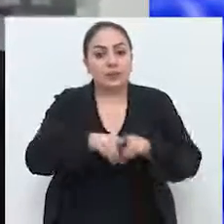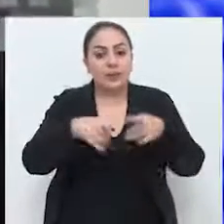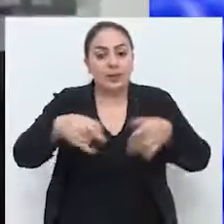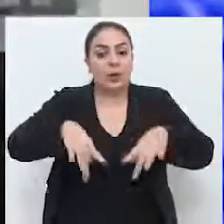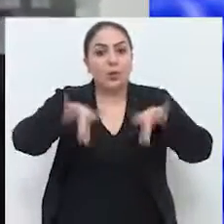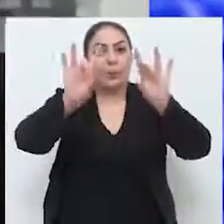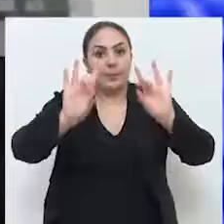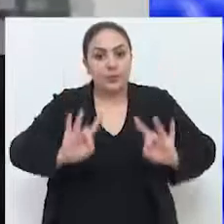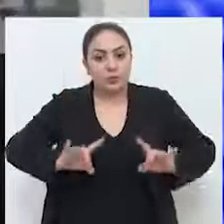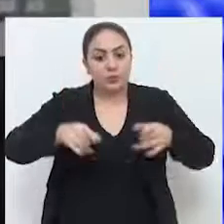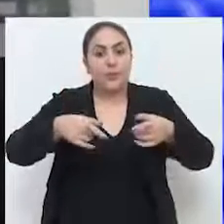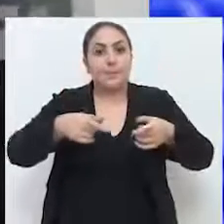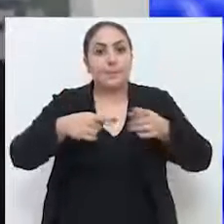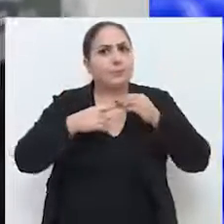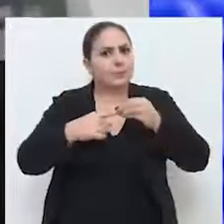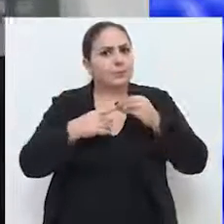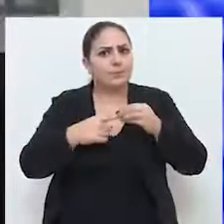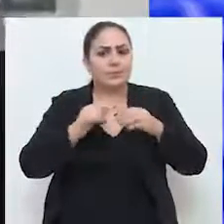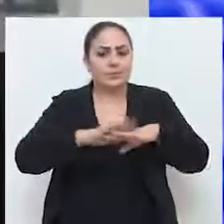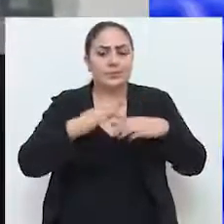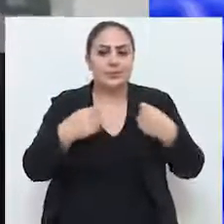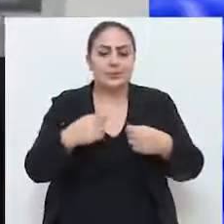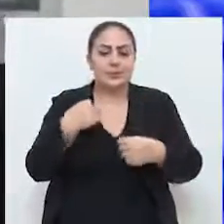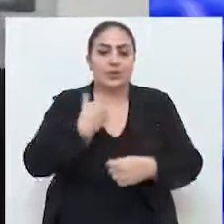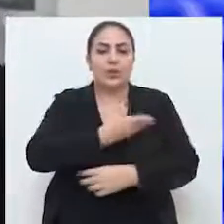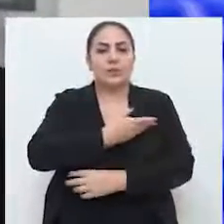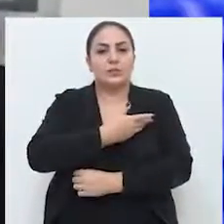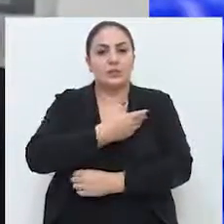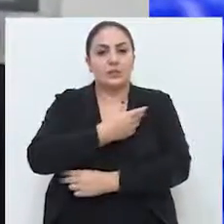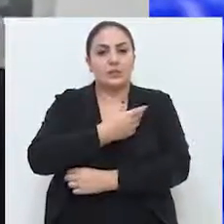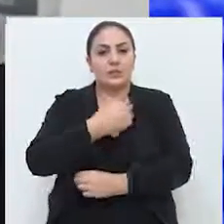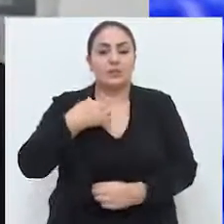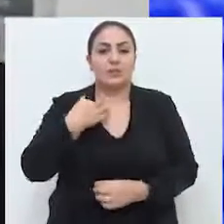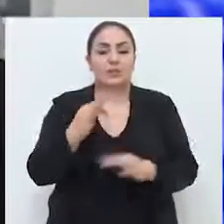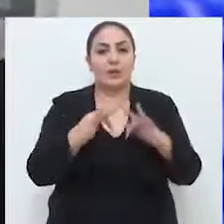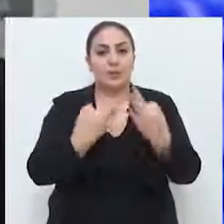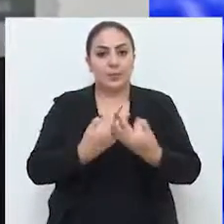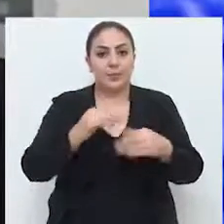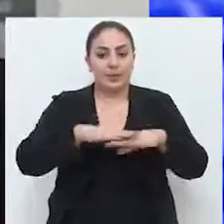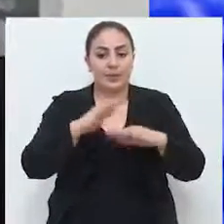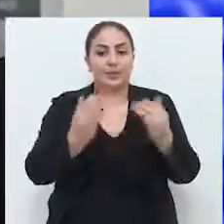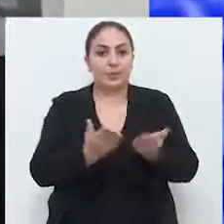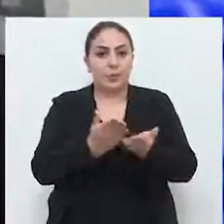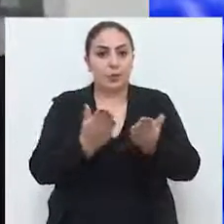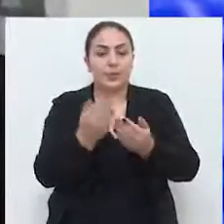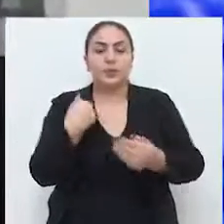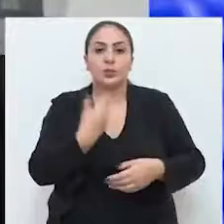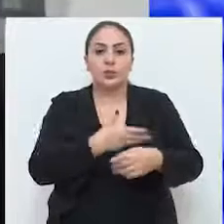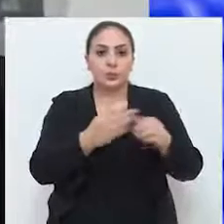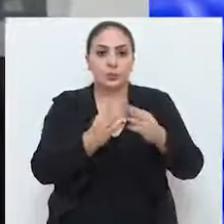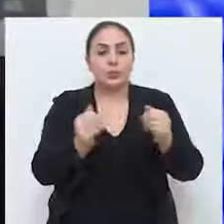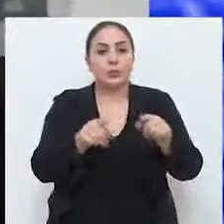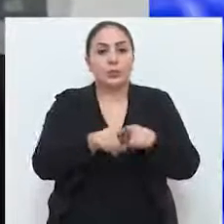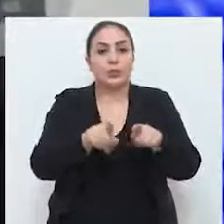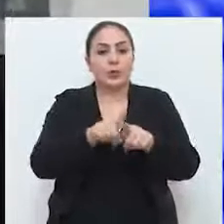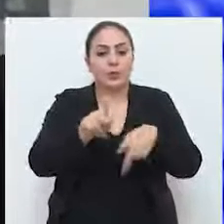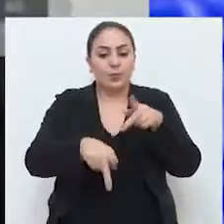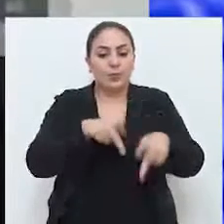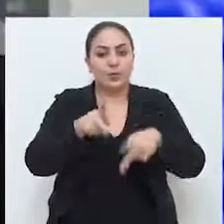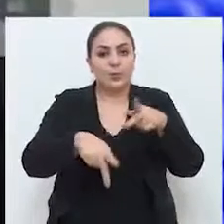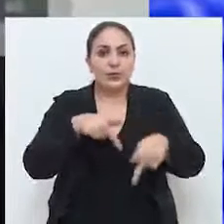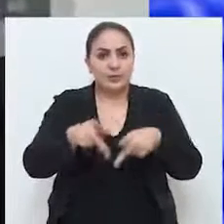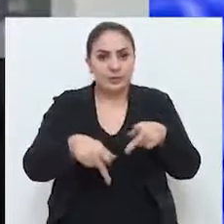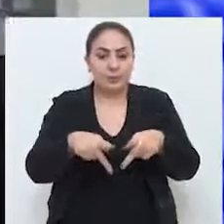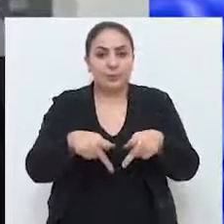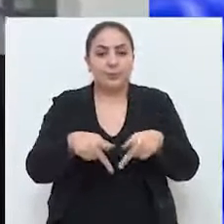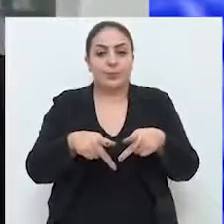cobertores, principalmente, que é a maior necessidade das nossas famílias em vulnerabilidade. Também nós estamos pedindo à população